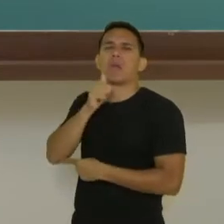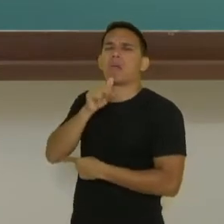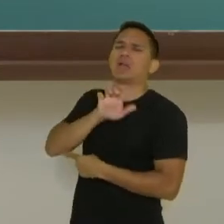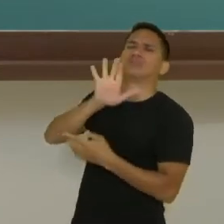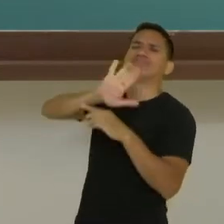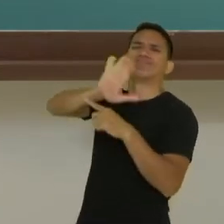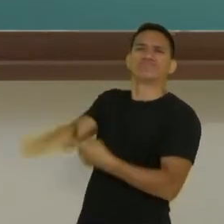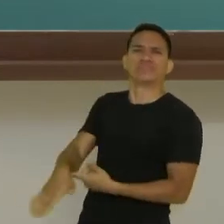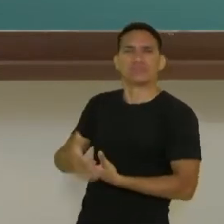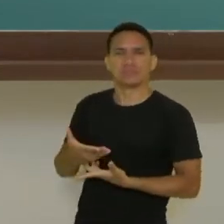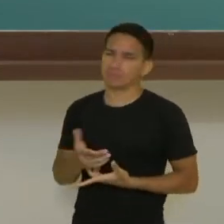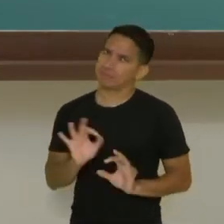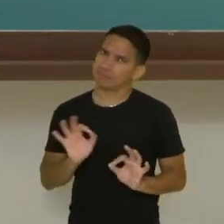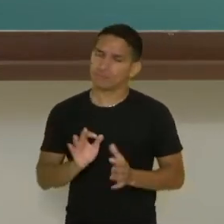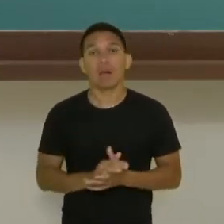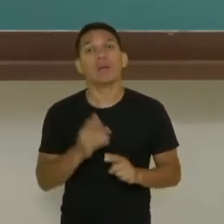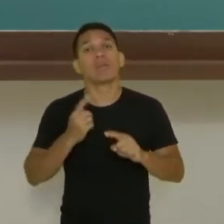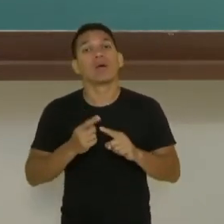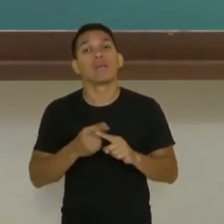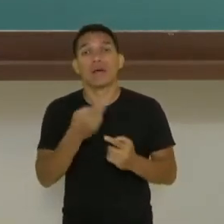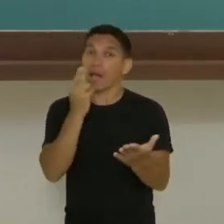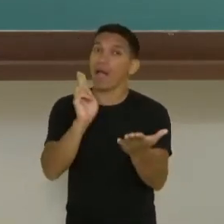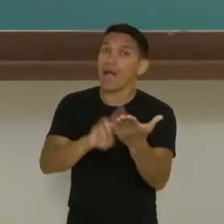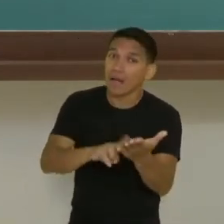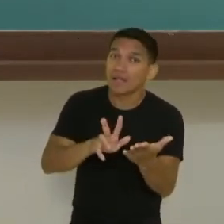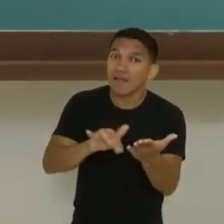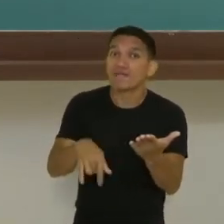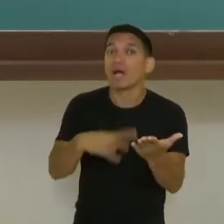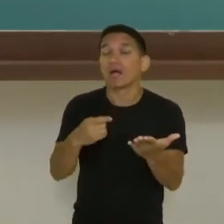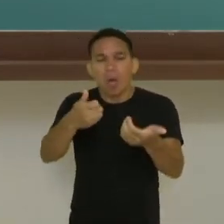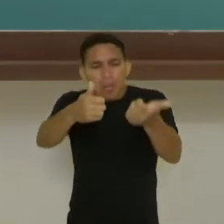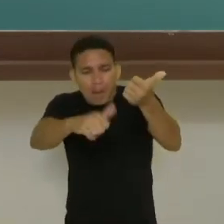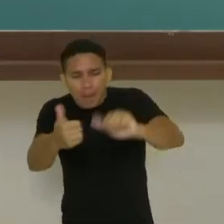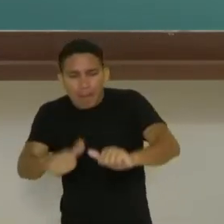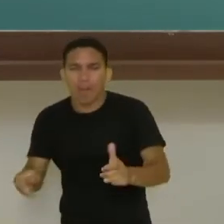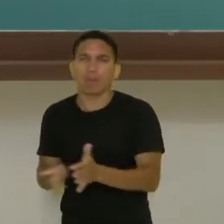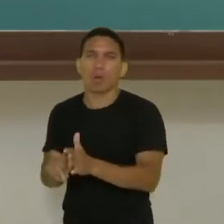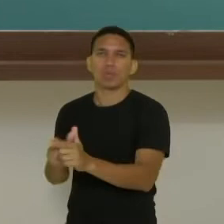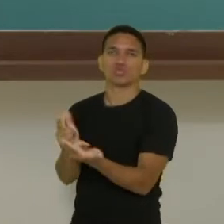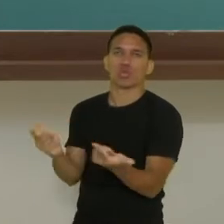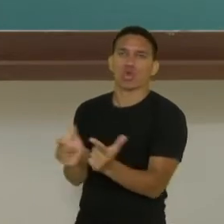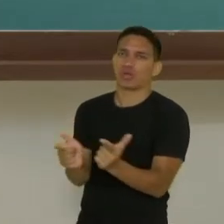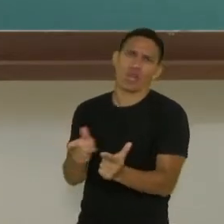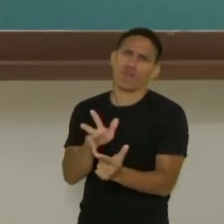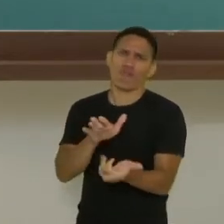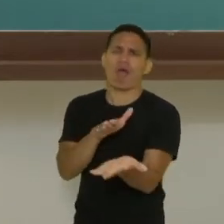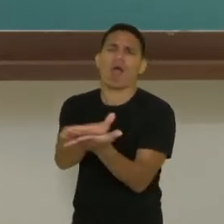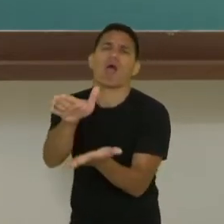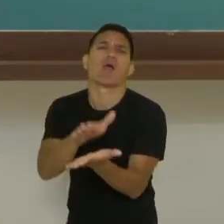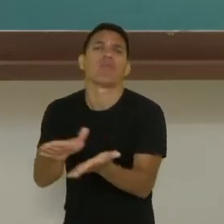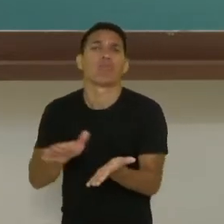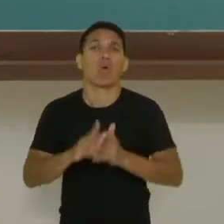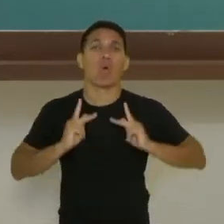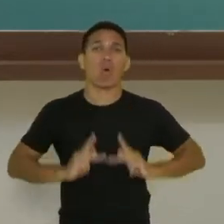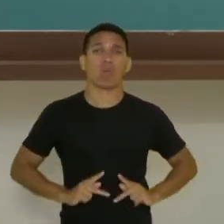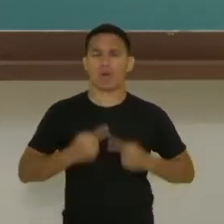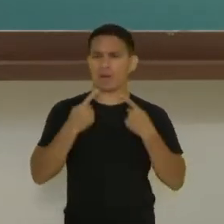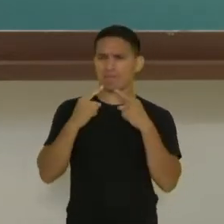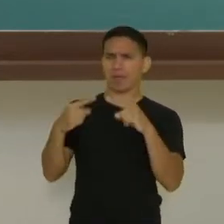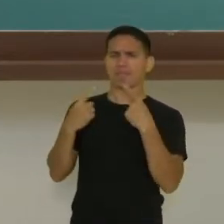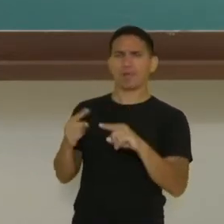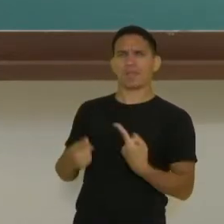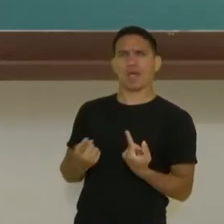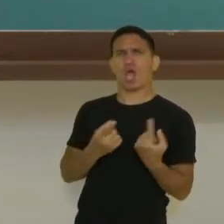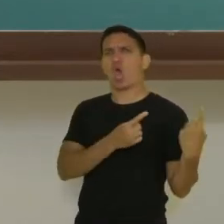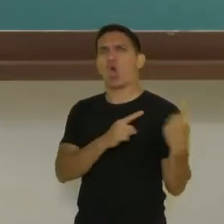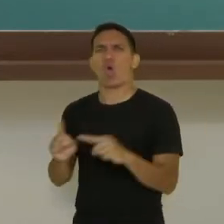de que a carta ao leitor, ela passa pelo crivo do jornal. O jornal não vai publicar um posicionamento machista. Alguém quer